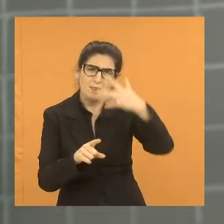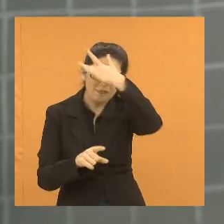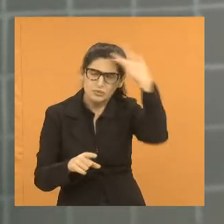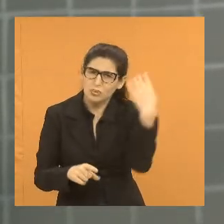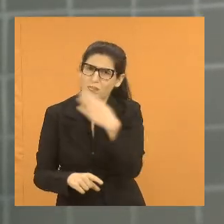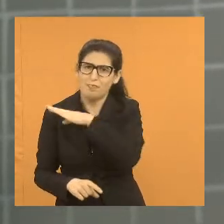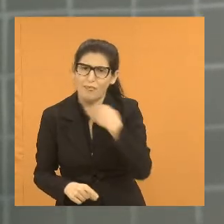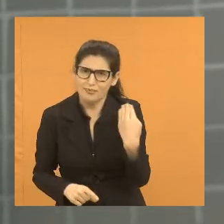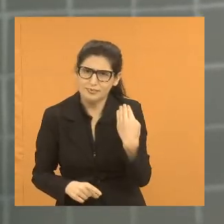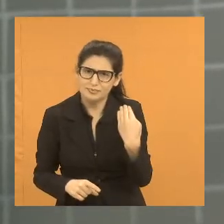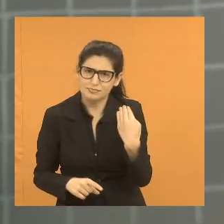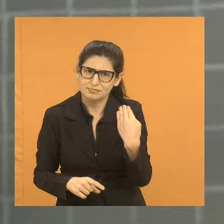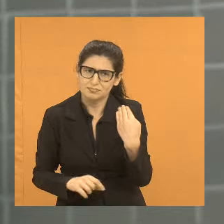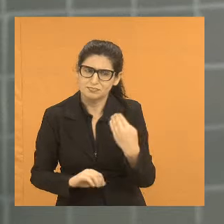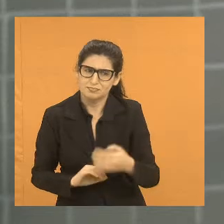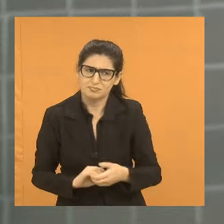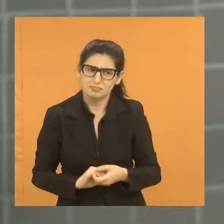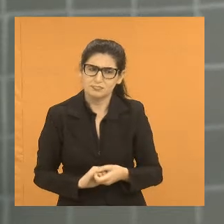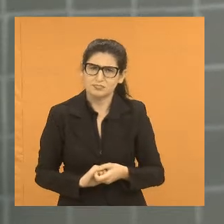óbito.